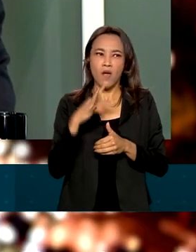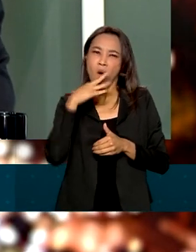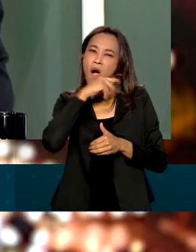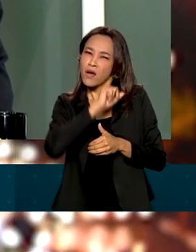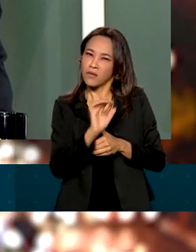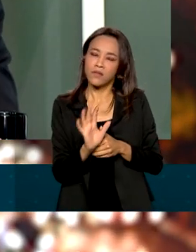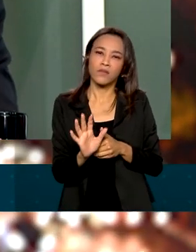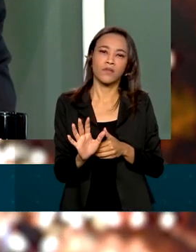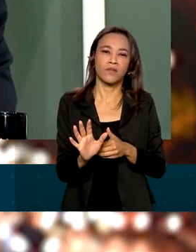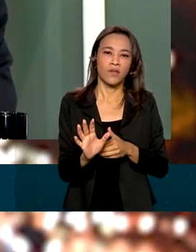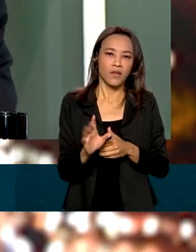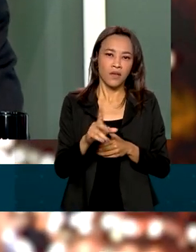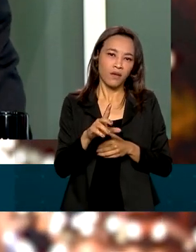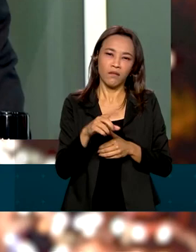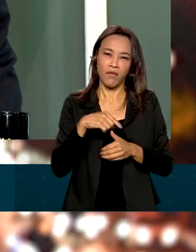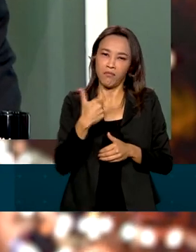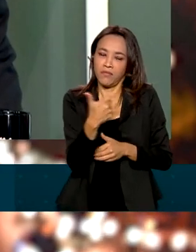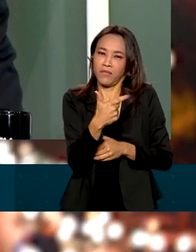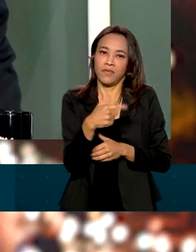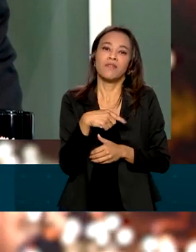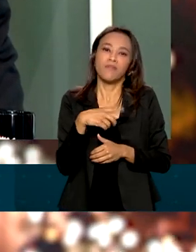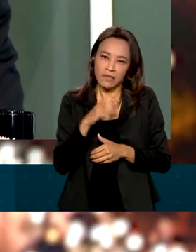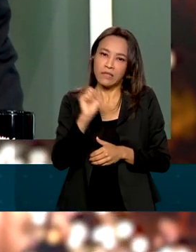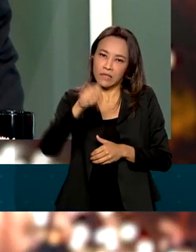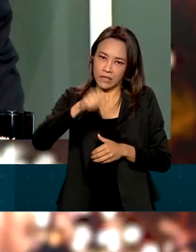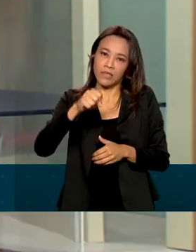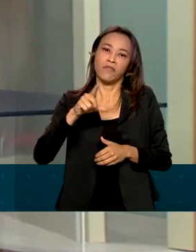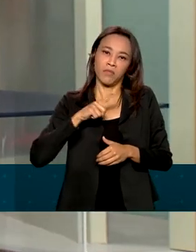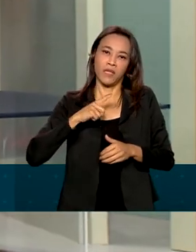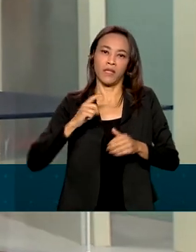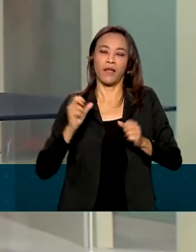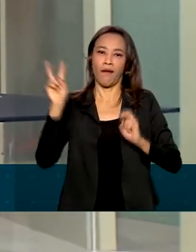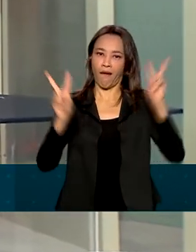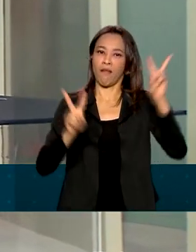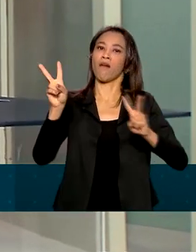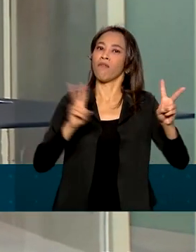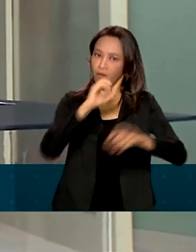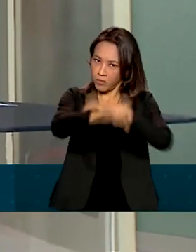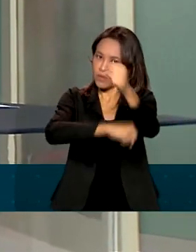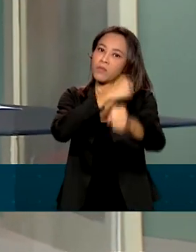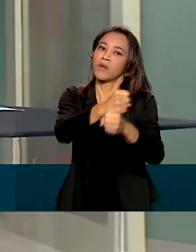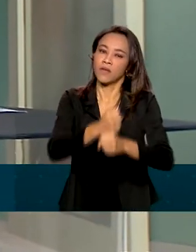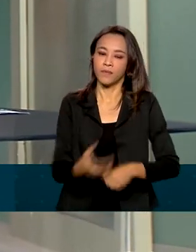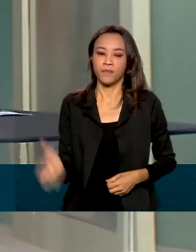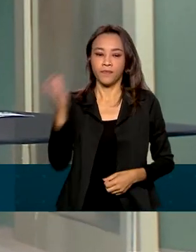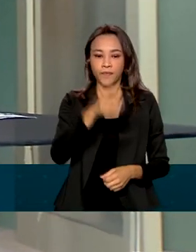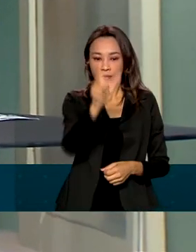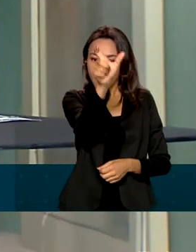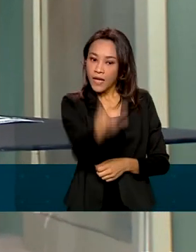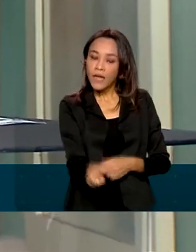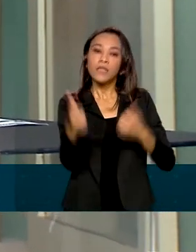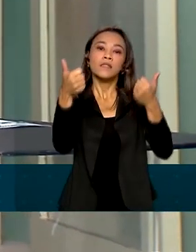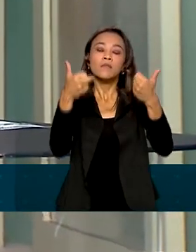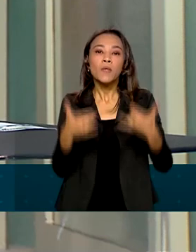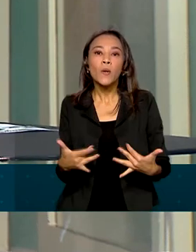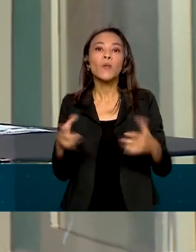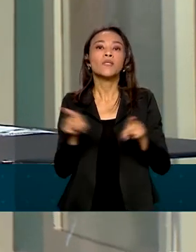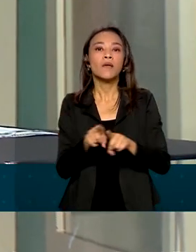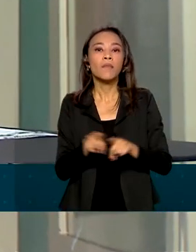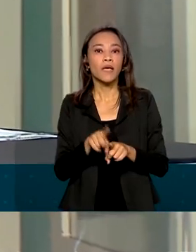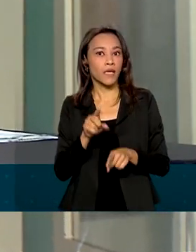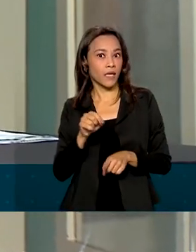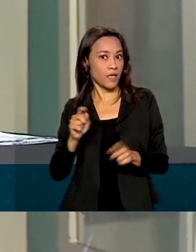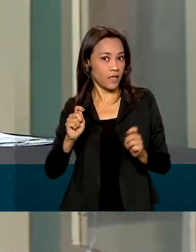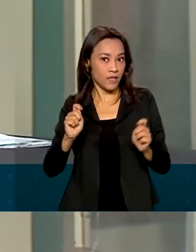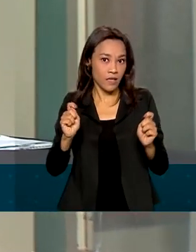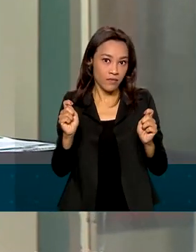eu acho que não vai lá não teremos dúvida que nós vamos sem ter Carnaval para o ano em sua participação no programa que já são Machado Filho afirmam